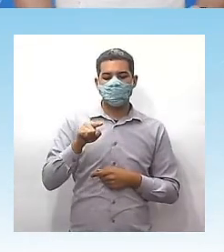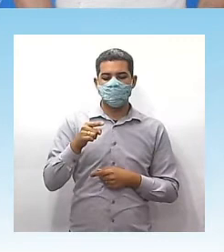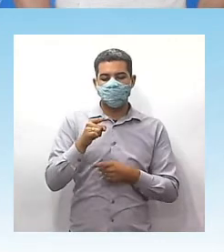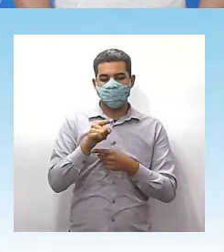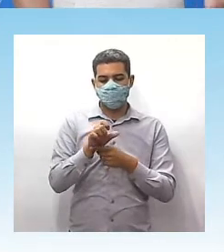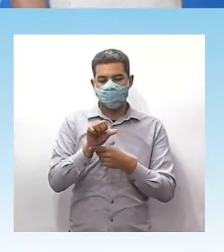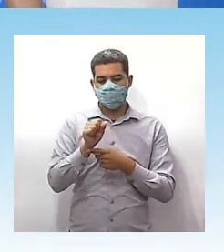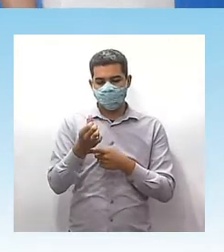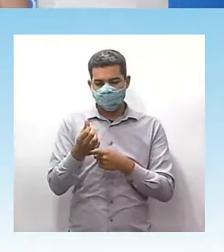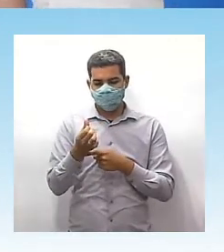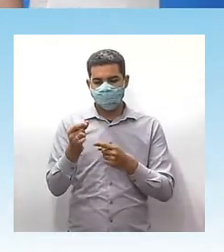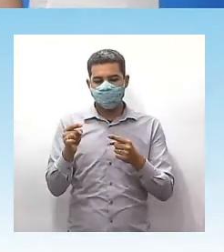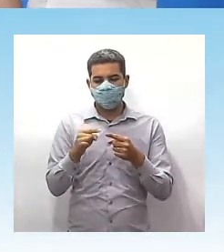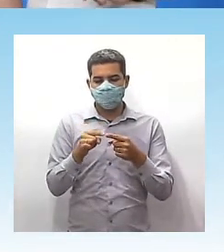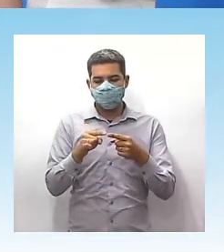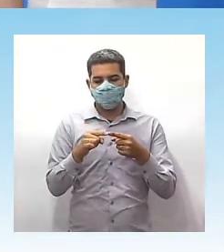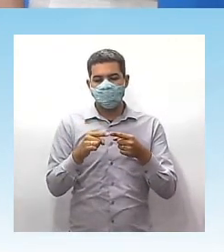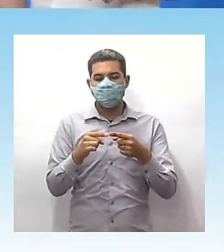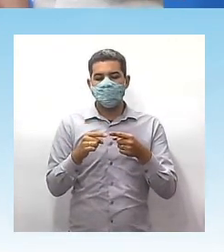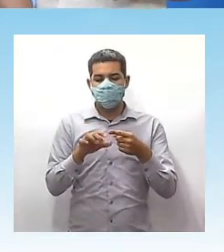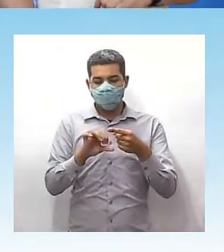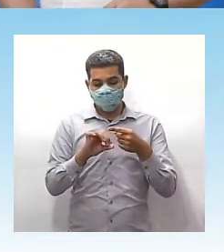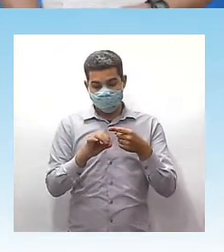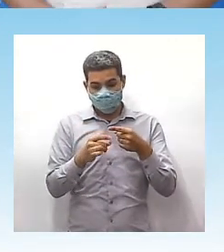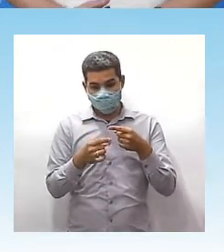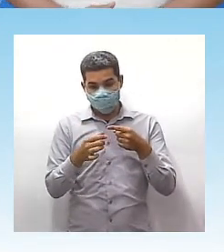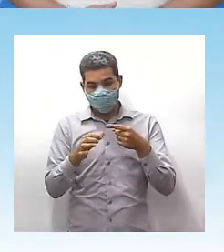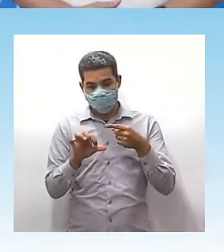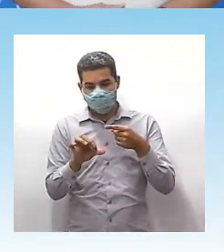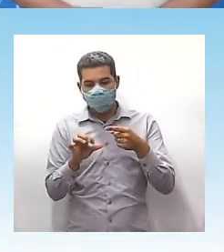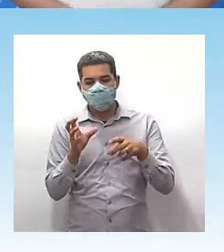por 0,9 deu aproximadamente